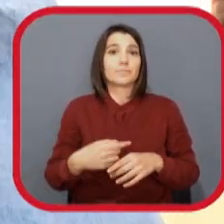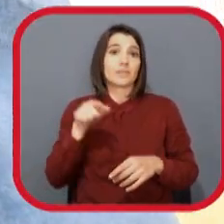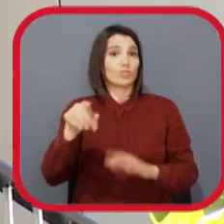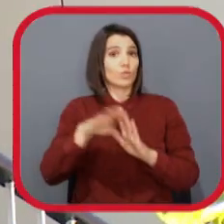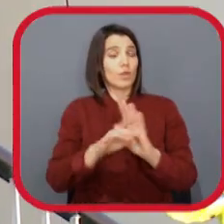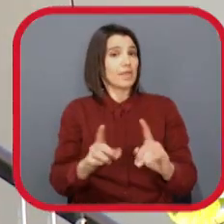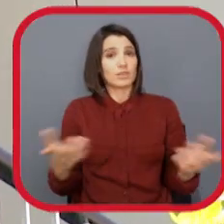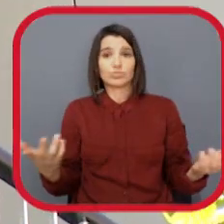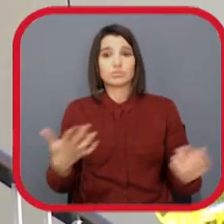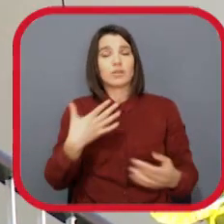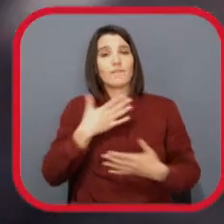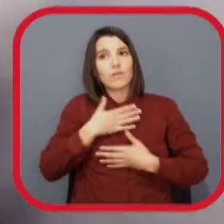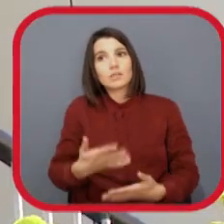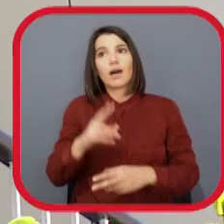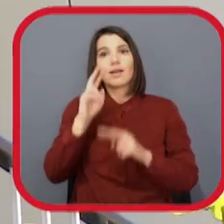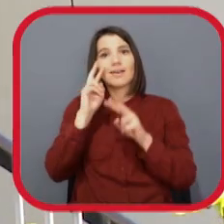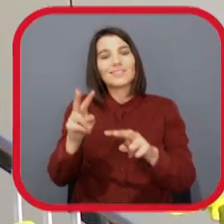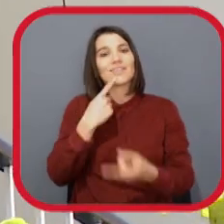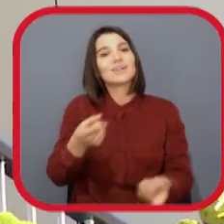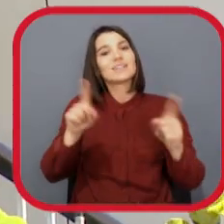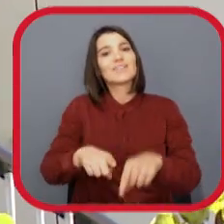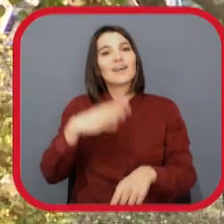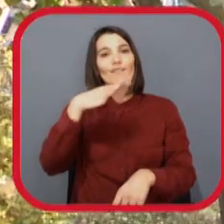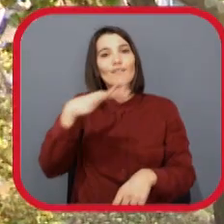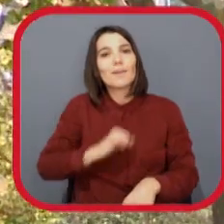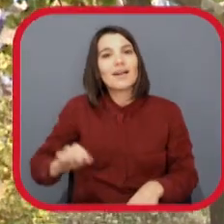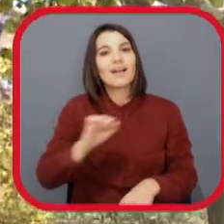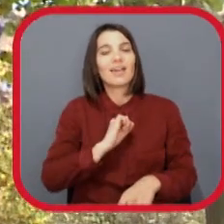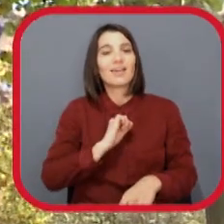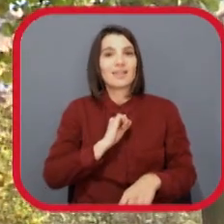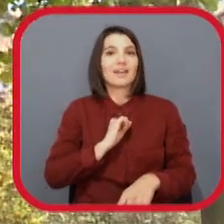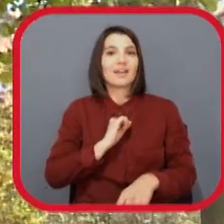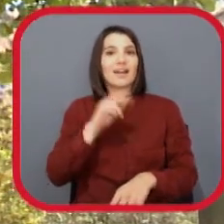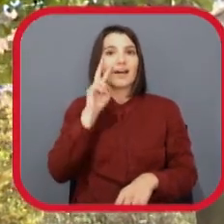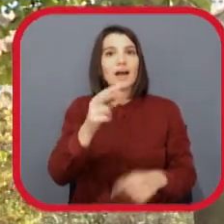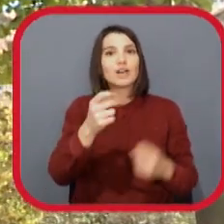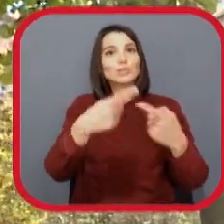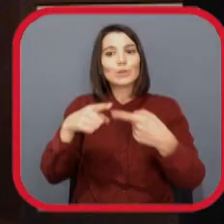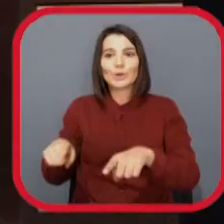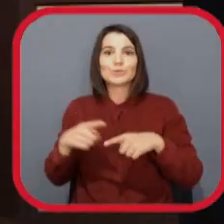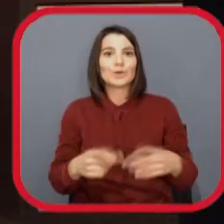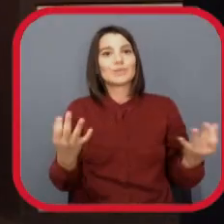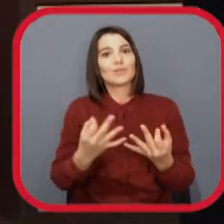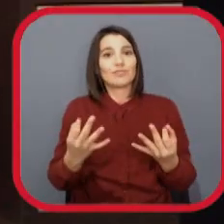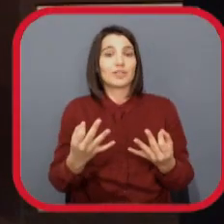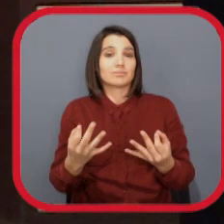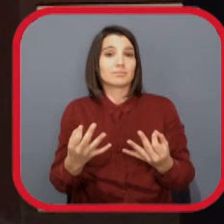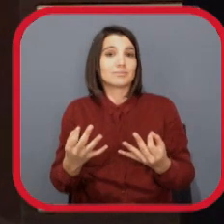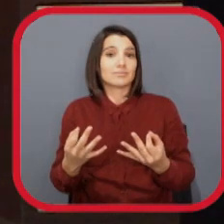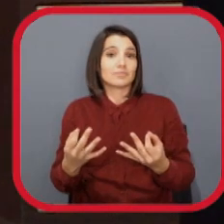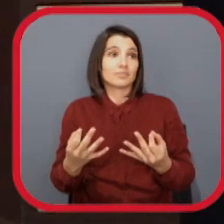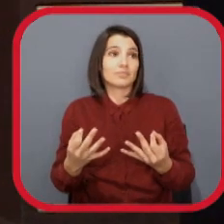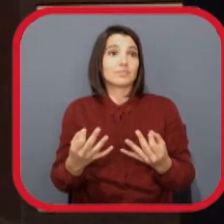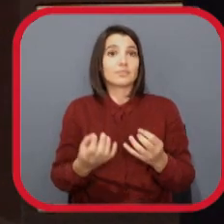puxe. No Conta-me era isso, era aquela vontade de revisitarmos um pouco a nossa família e ver que diferenças é que